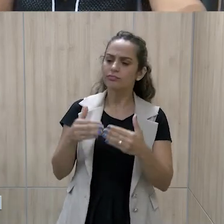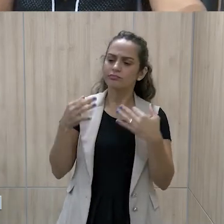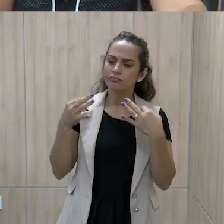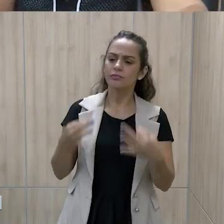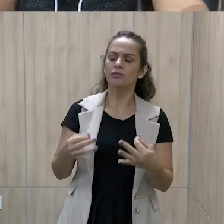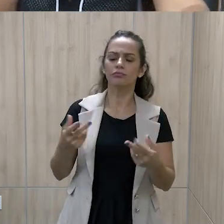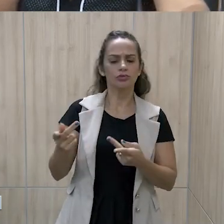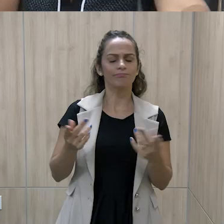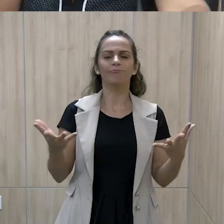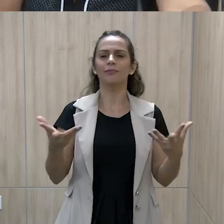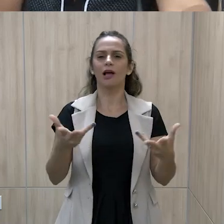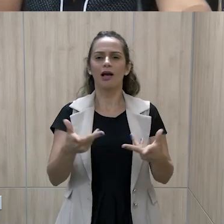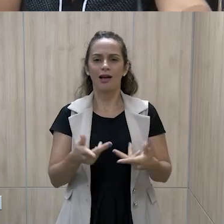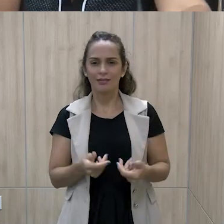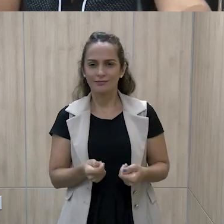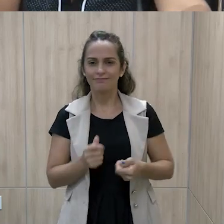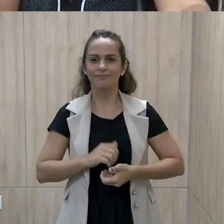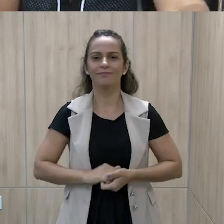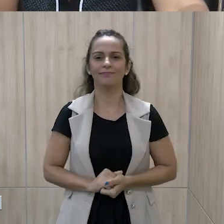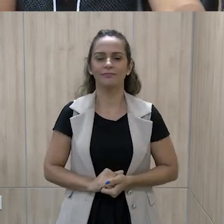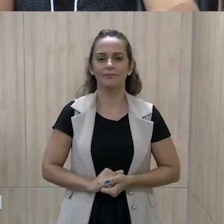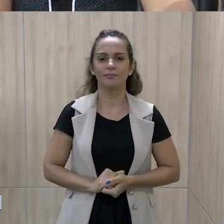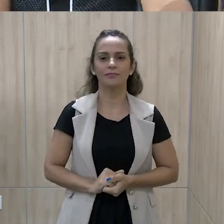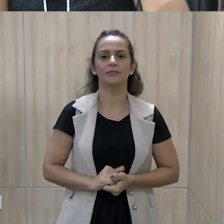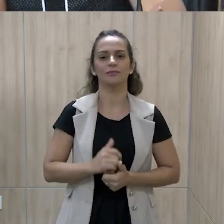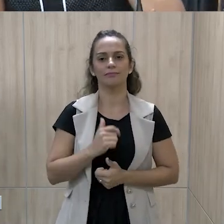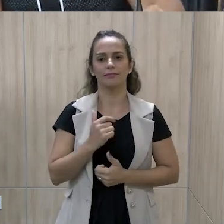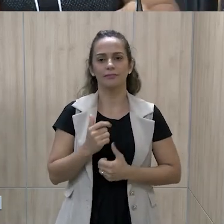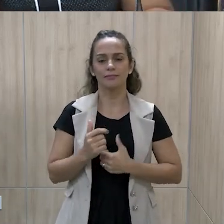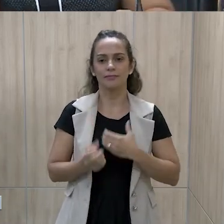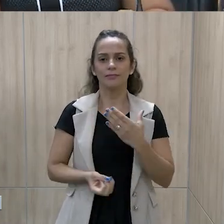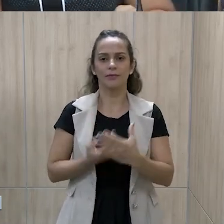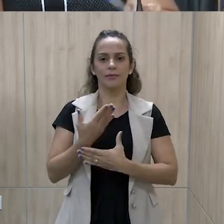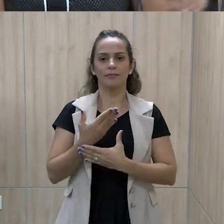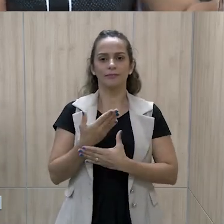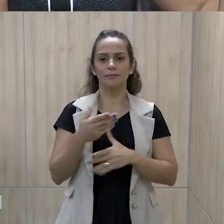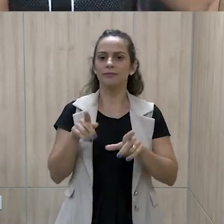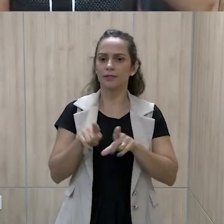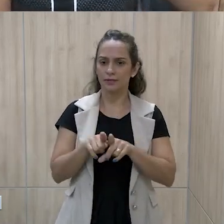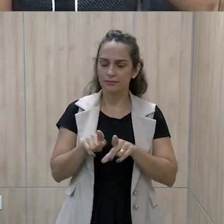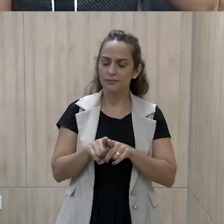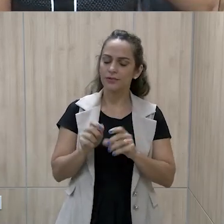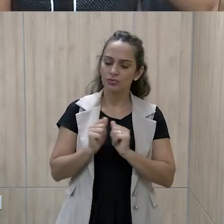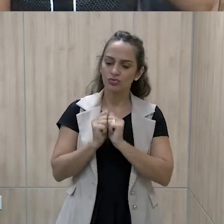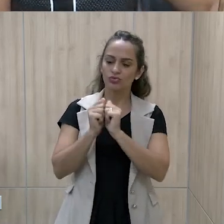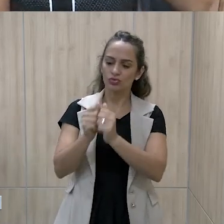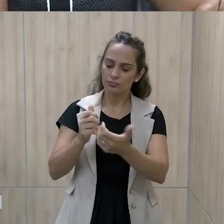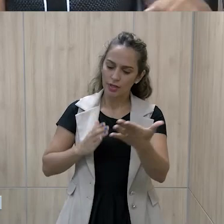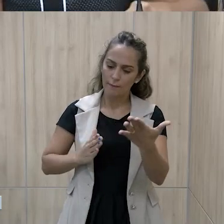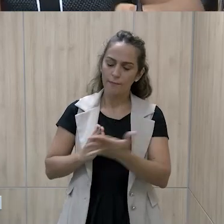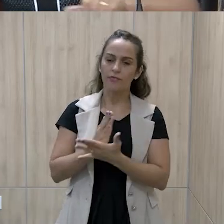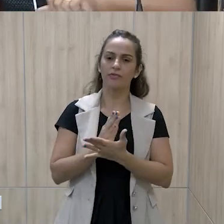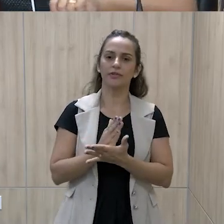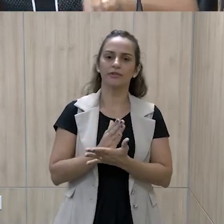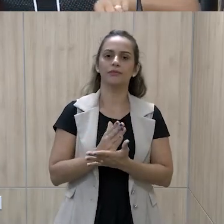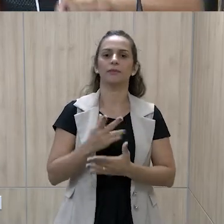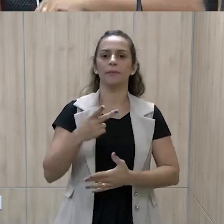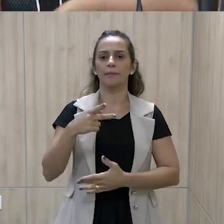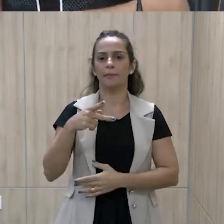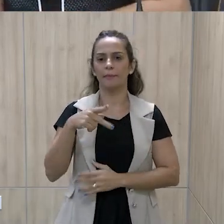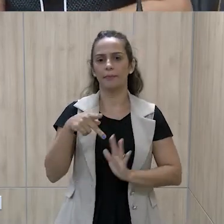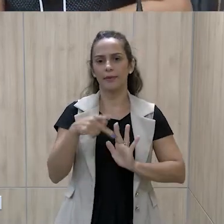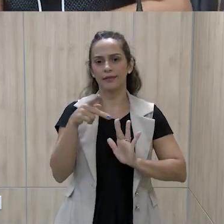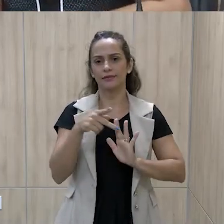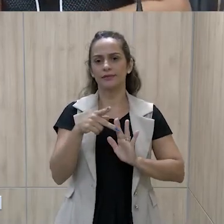super favor projeto é maravilhoso como o autor da matéria também a presidencial acompanha o relator Está